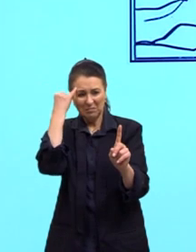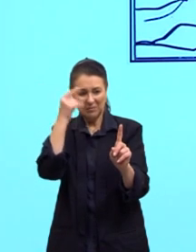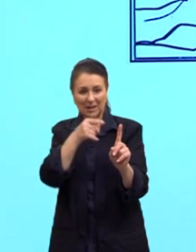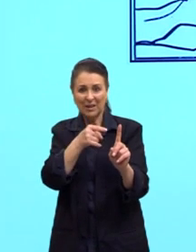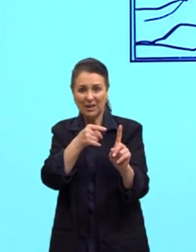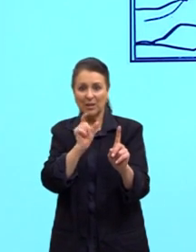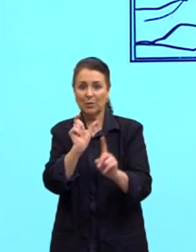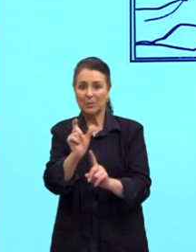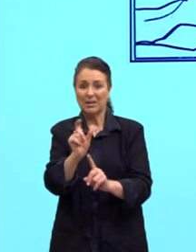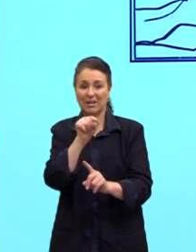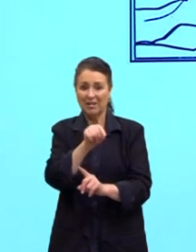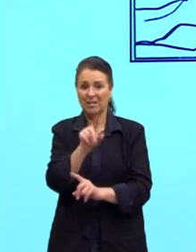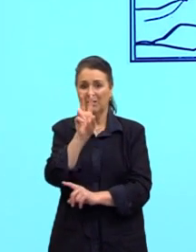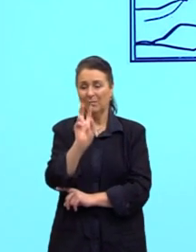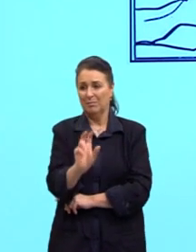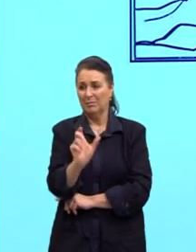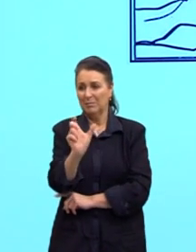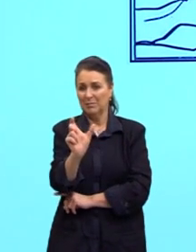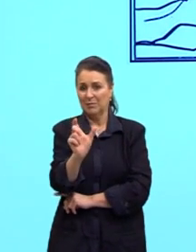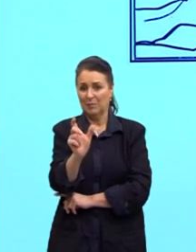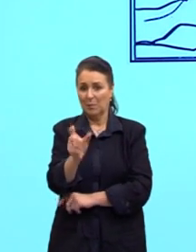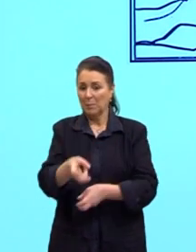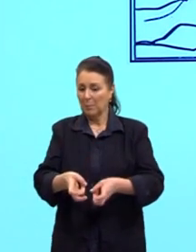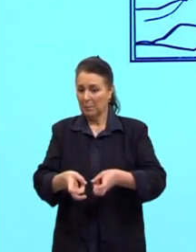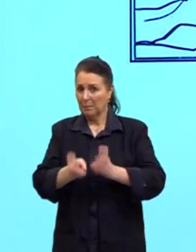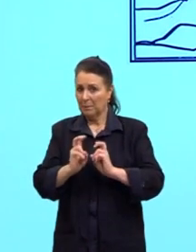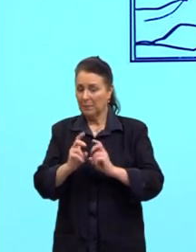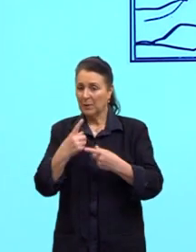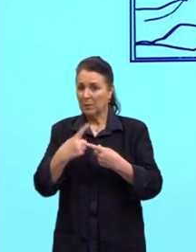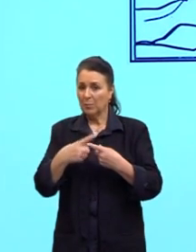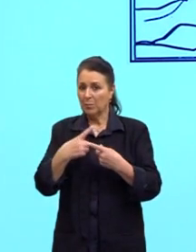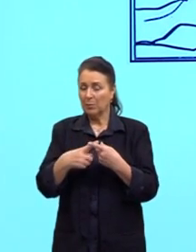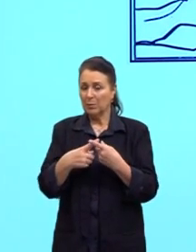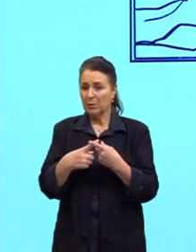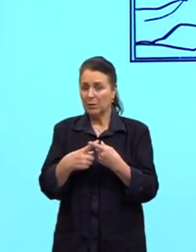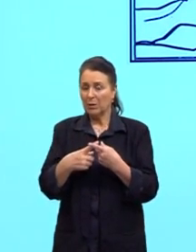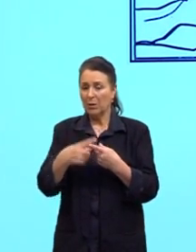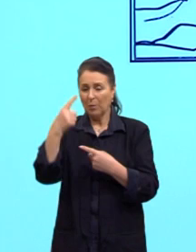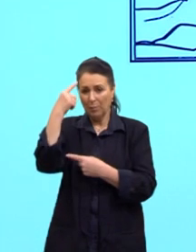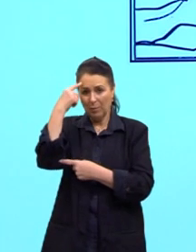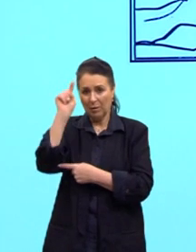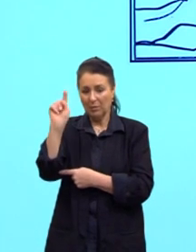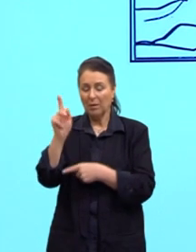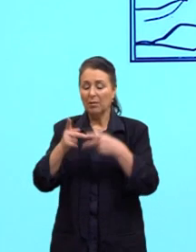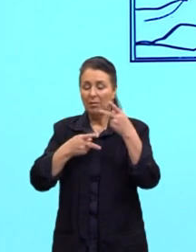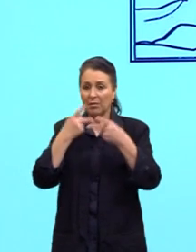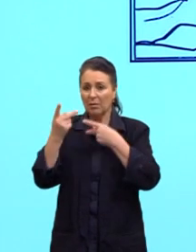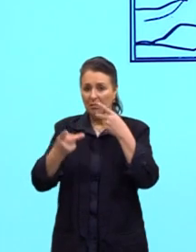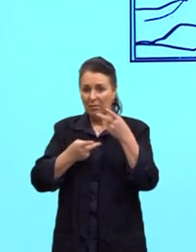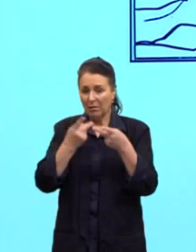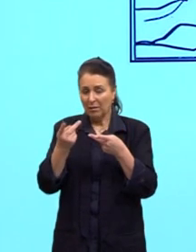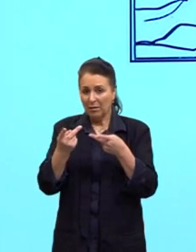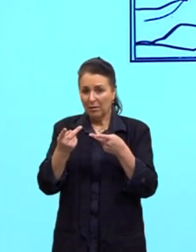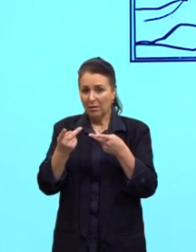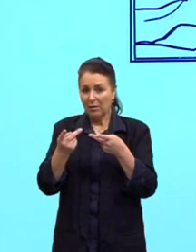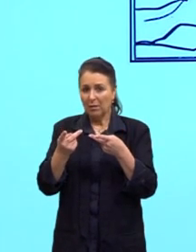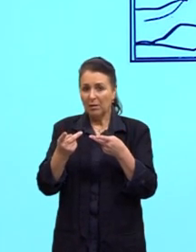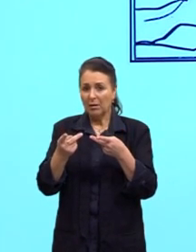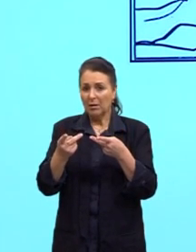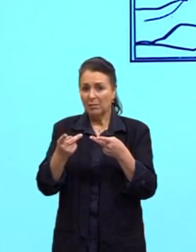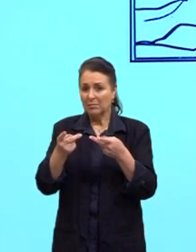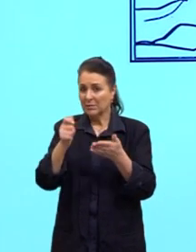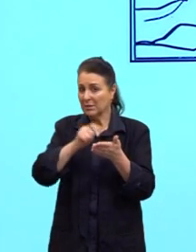expressão viram porque é uma uma ideia da fala maior do que da